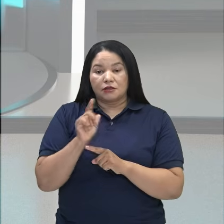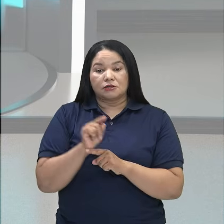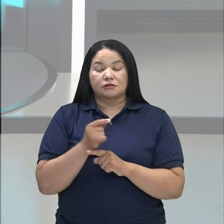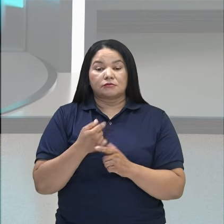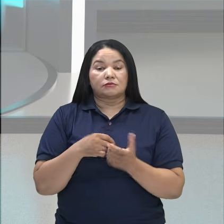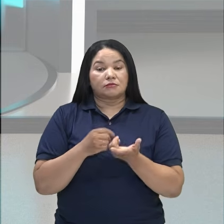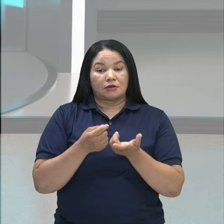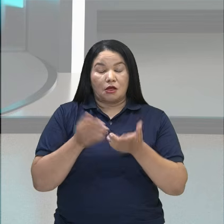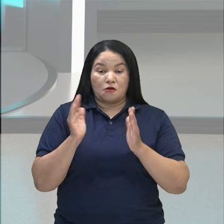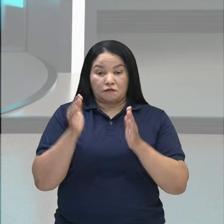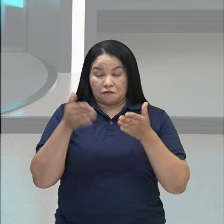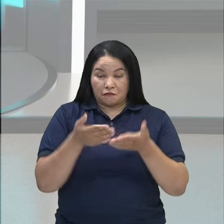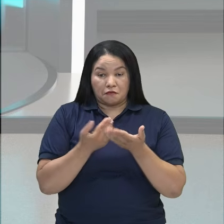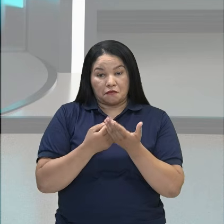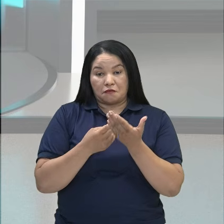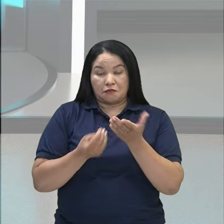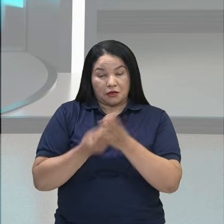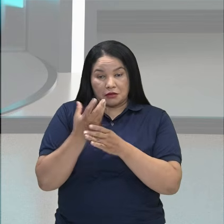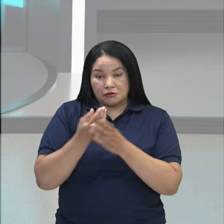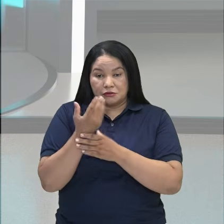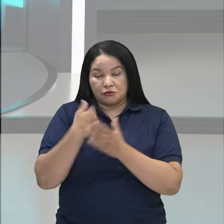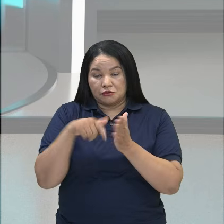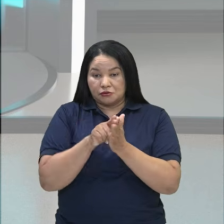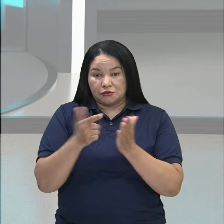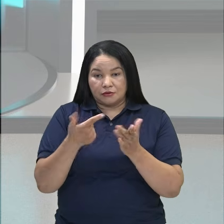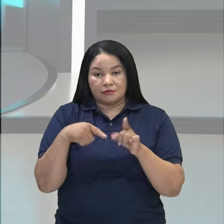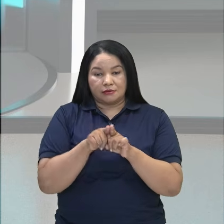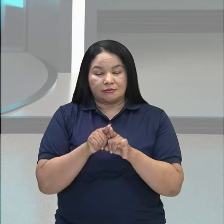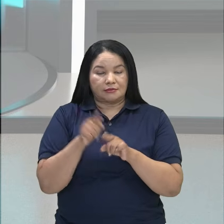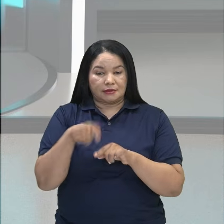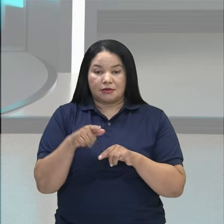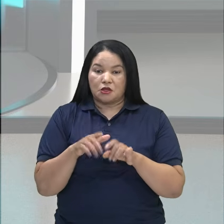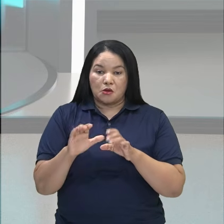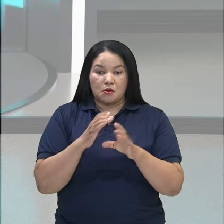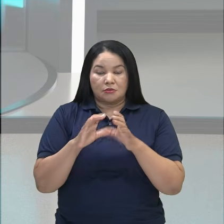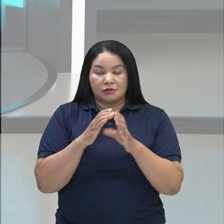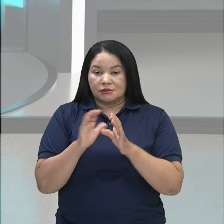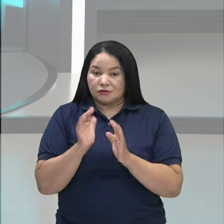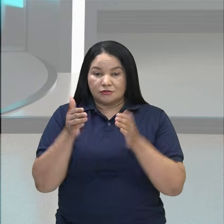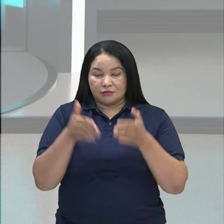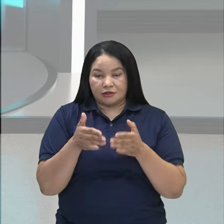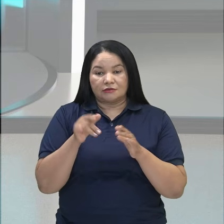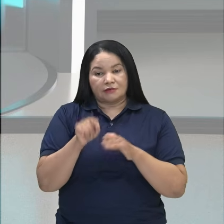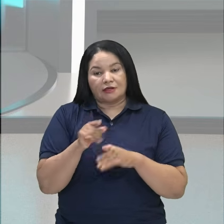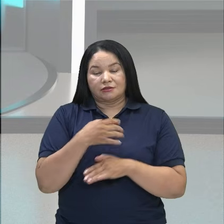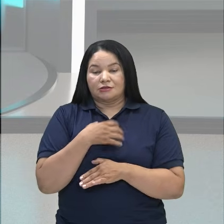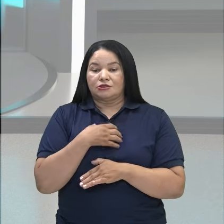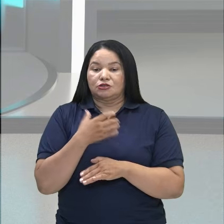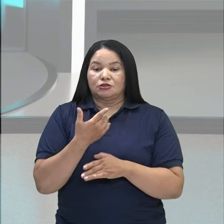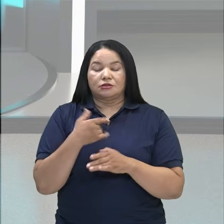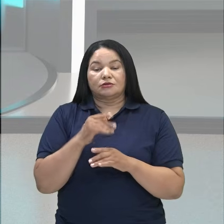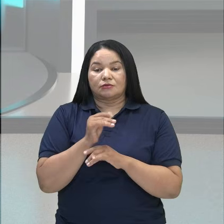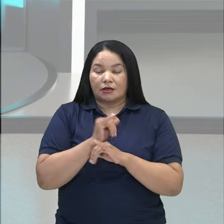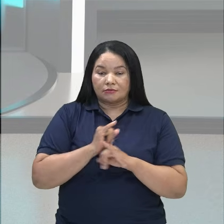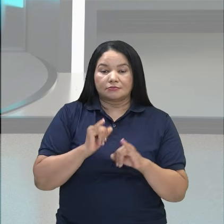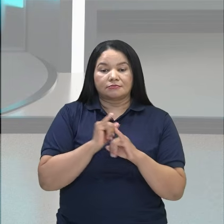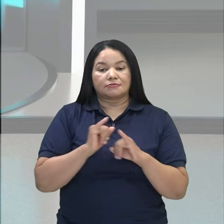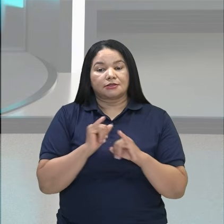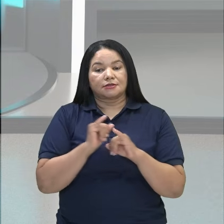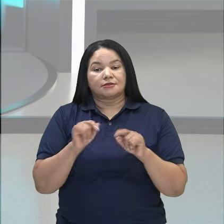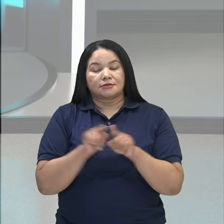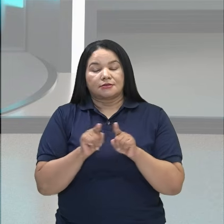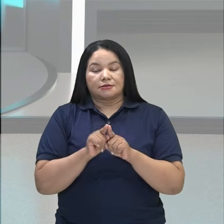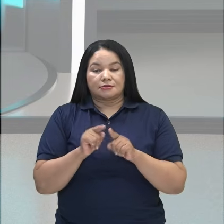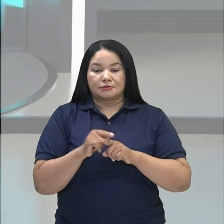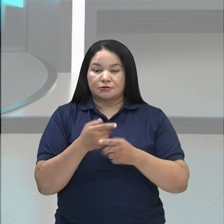editorial é isto, gente, é aquilo que para um grupo de comunicação específico faz sentido ser noticiado, ser alvo